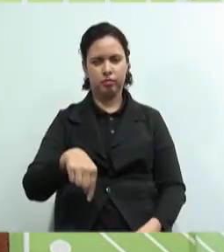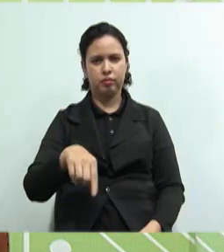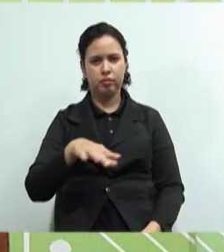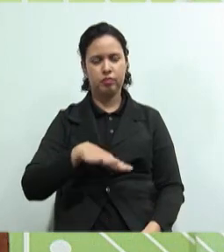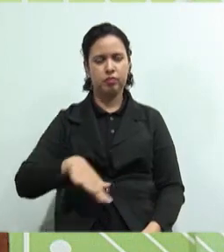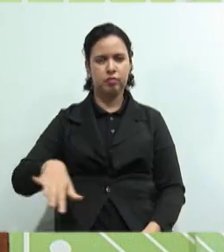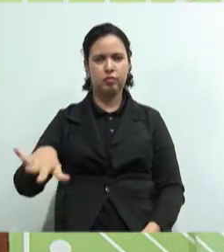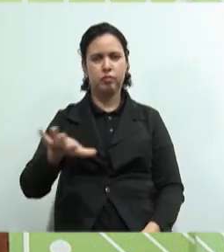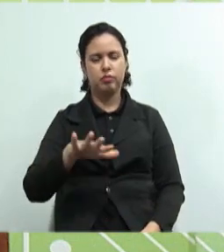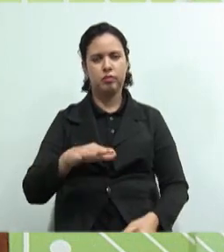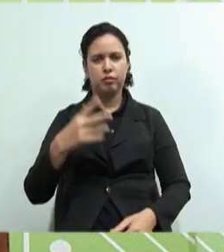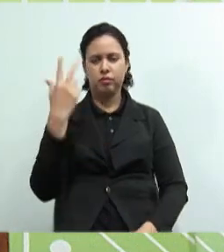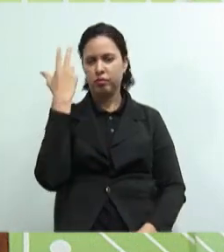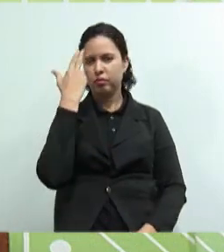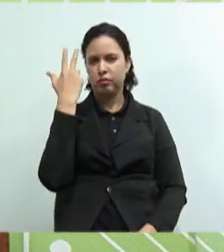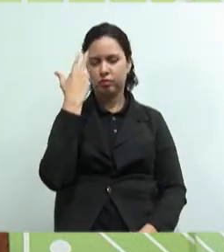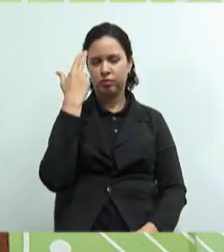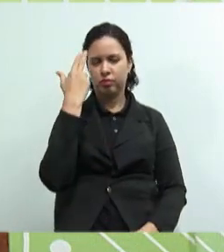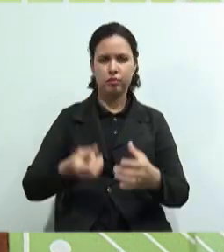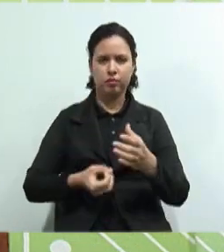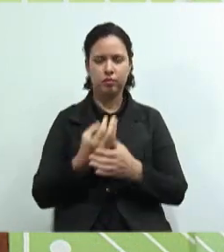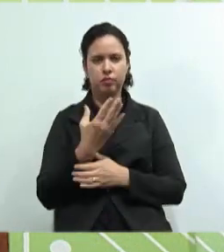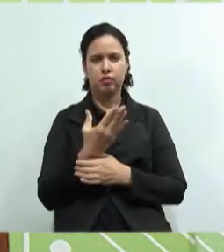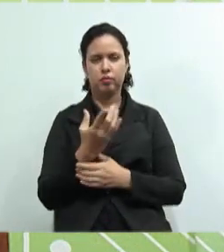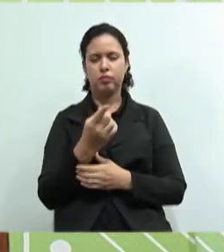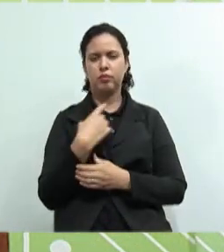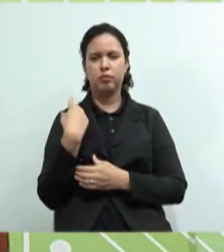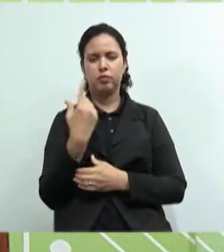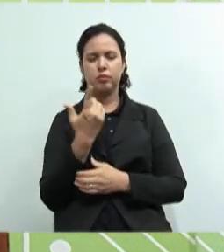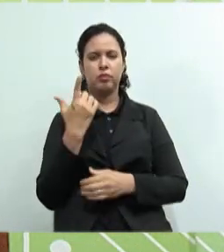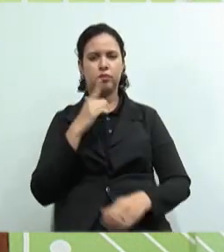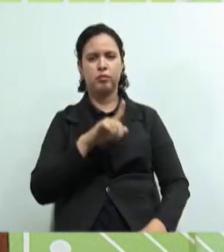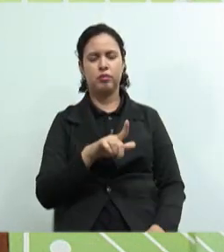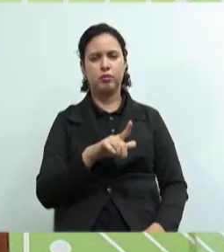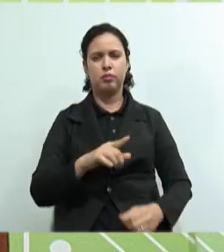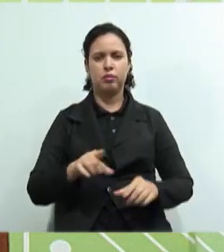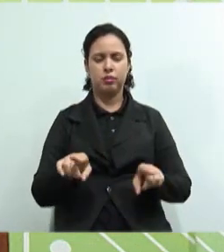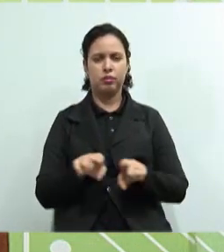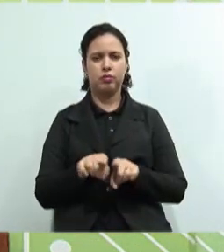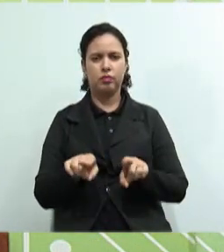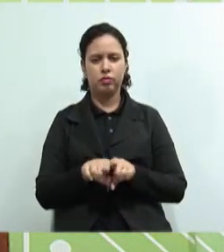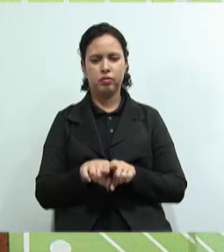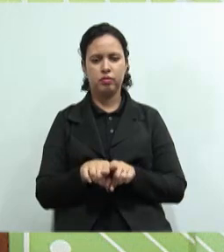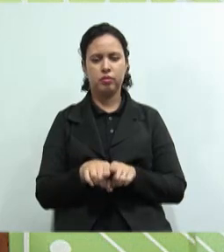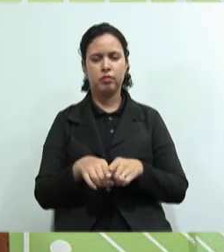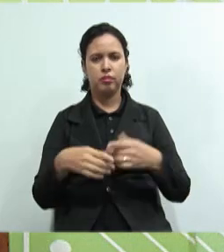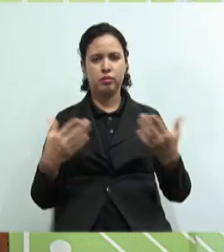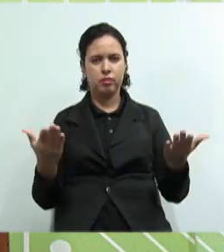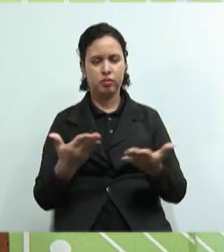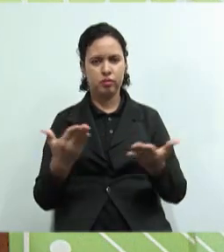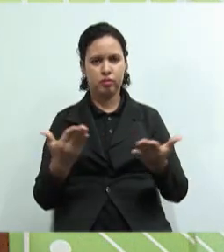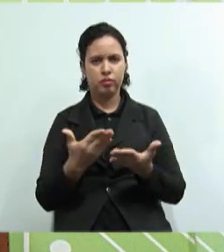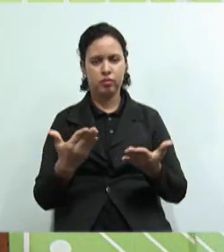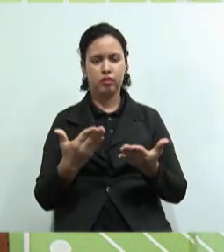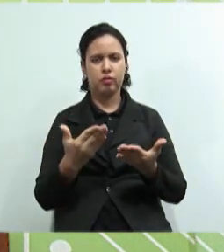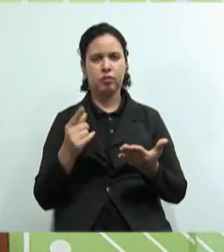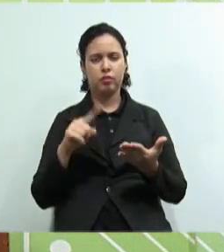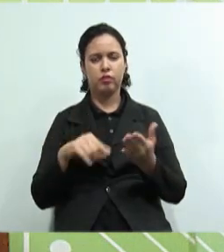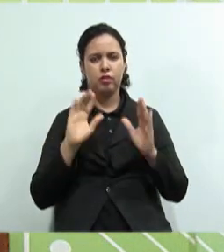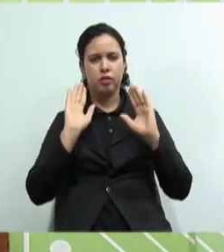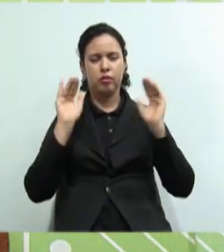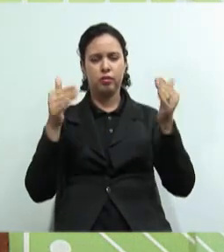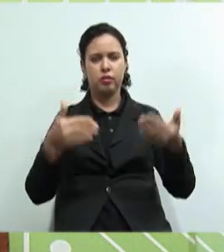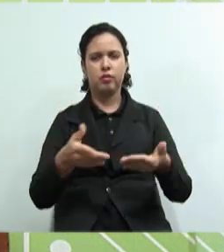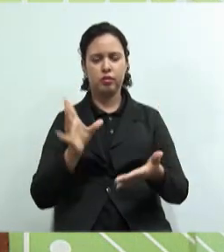É uma coisa que naturalmente vem surgindo, mas que a gente consegue alimentar também. Essa aula, então, eu sinto que é muito voltada à